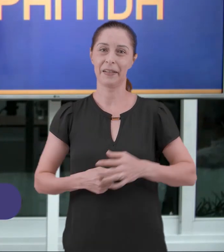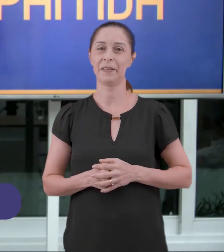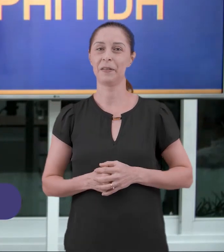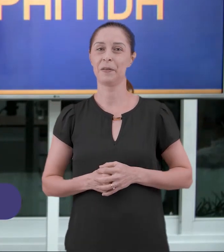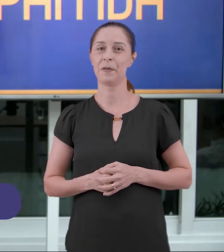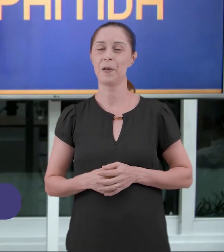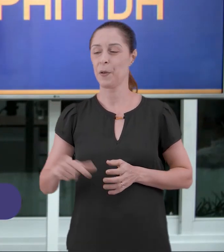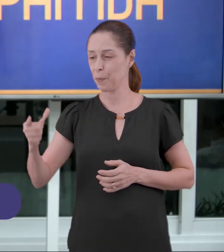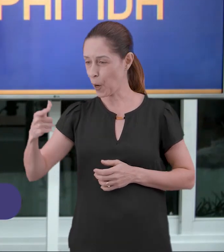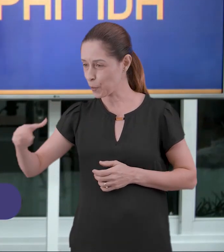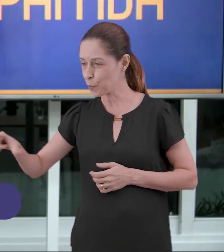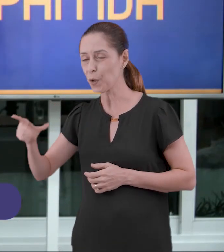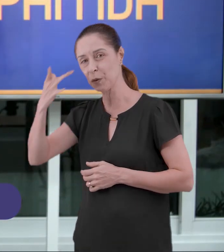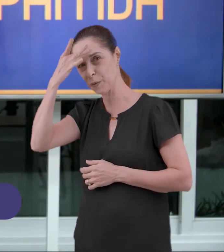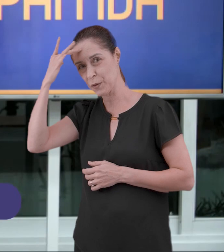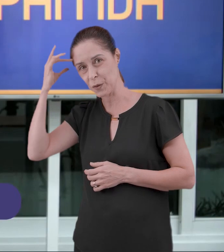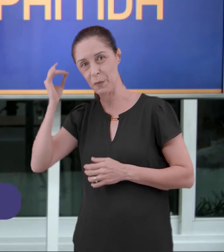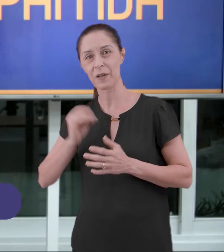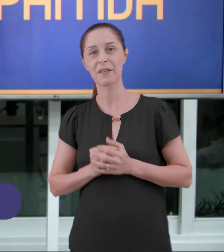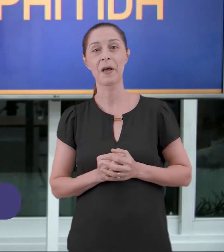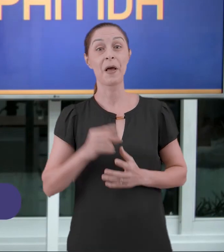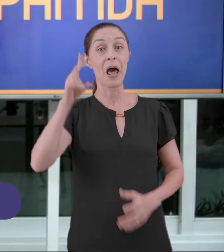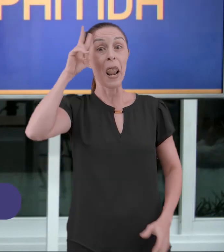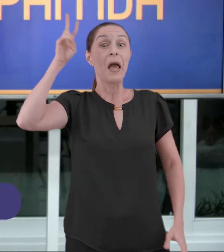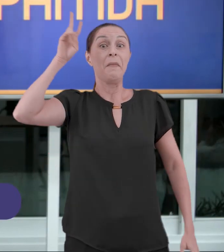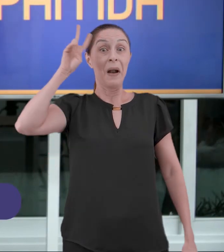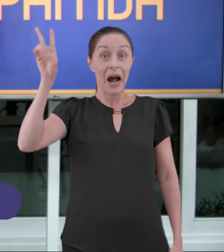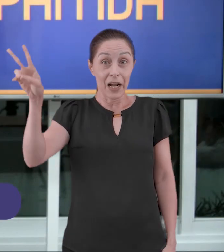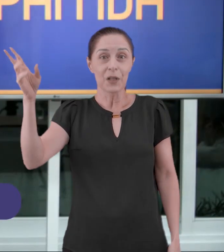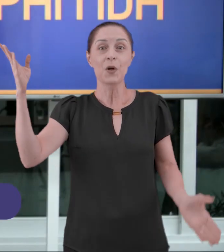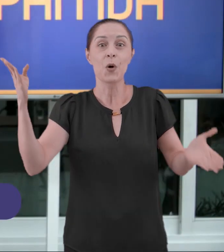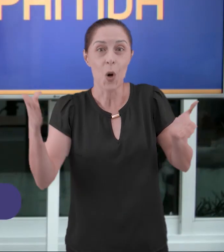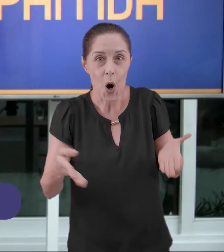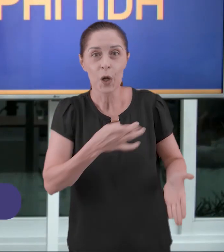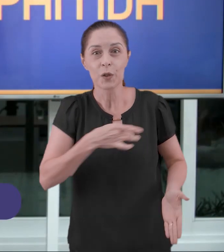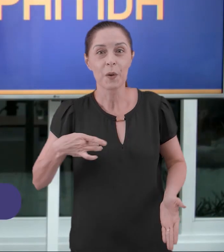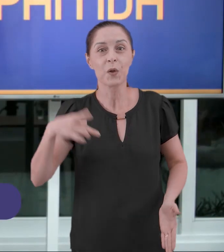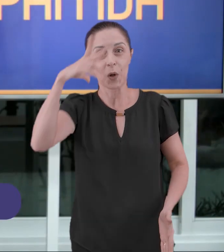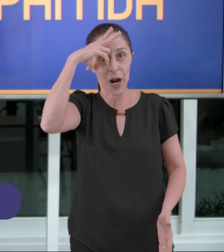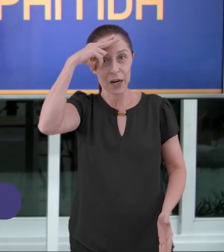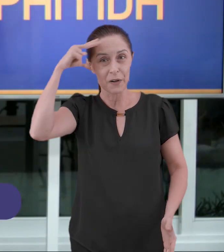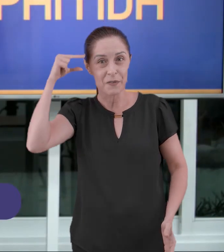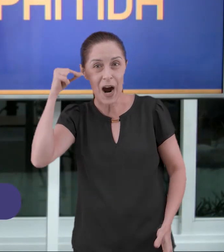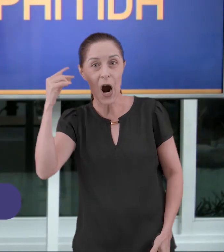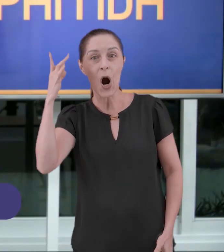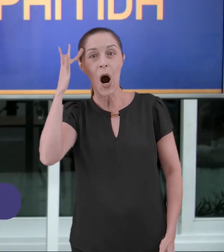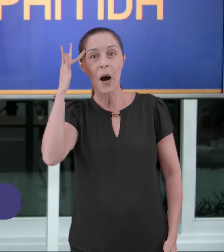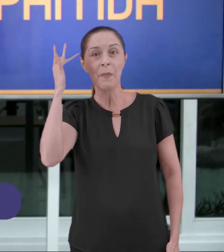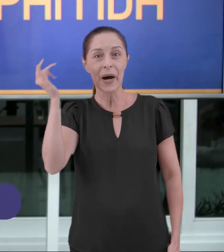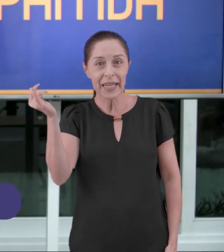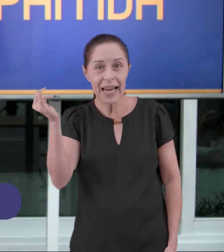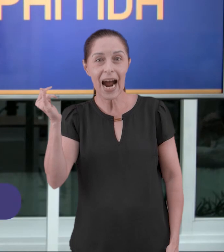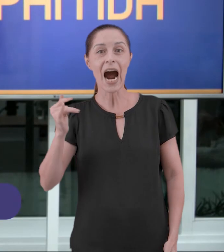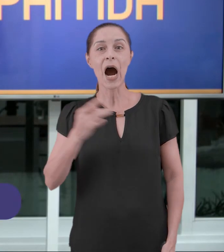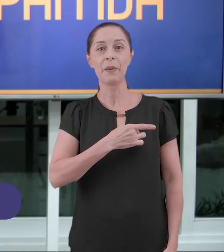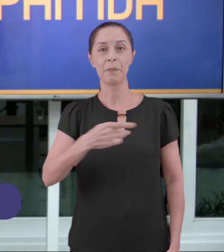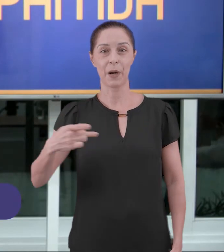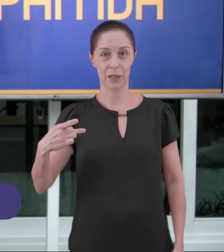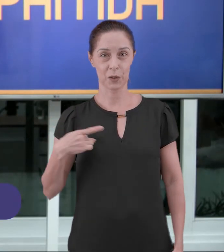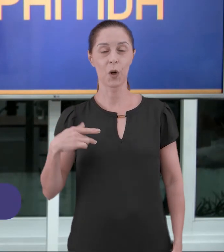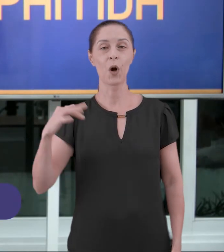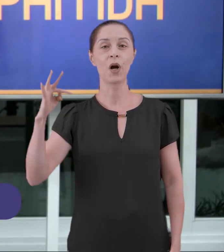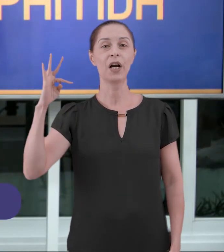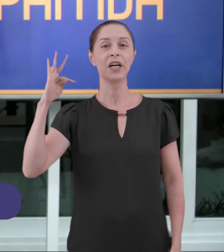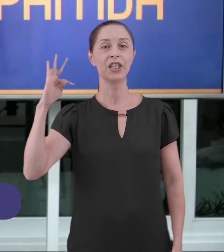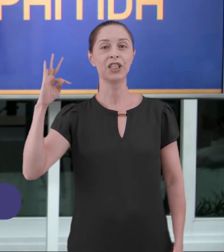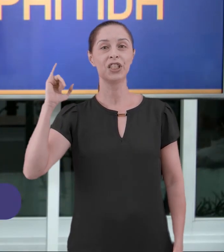para todos os participantes. Lembrando que hoje a participação é com o pastor Arival, amanhã é com o pastor Tiago Henrique, que trabalha aqui no aconselhamento